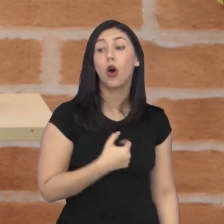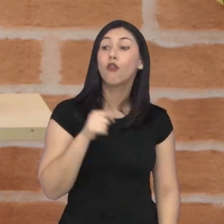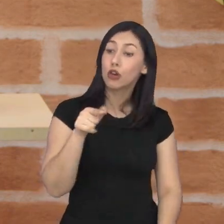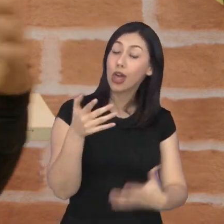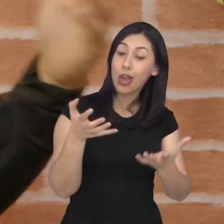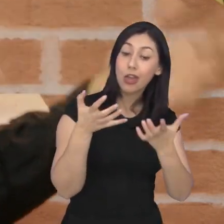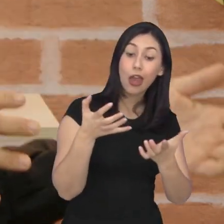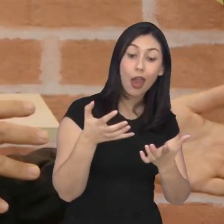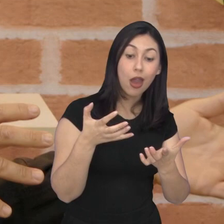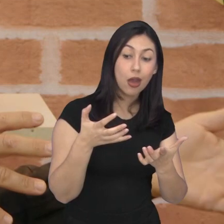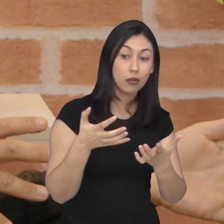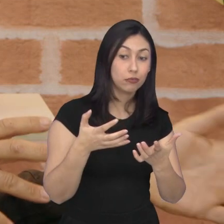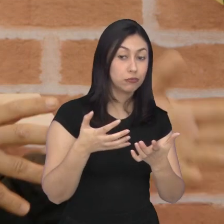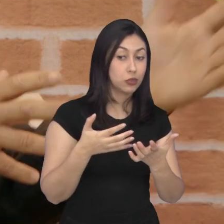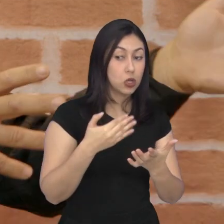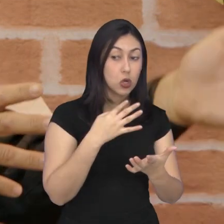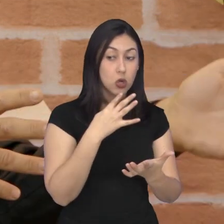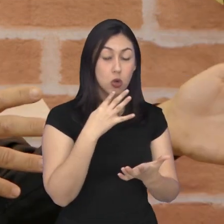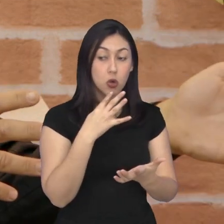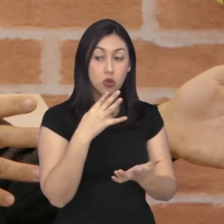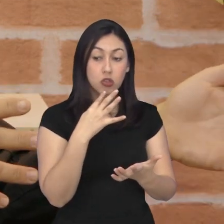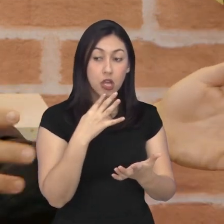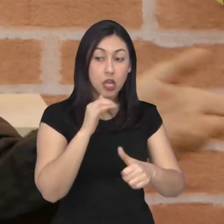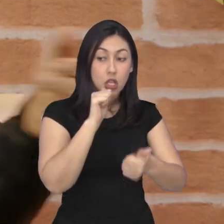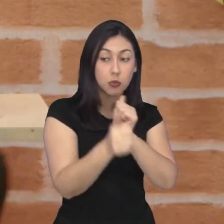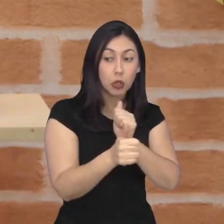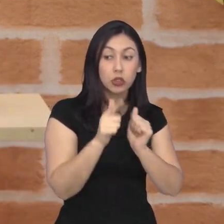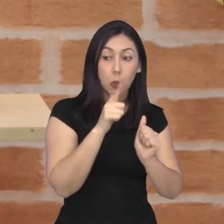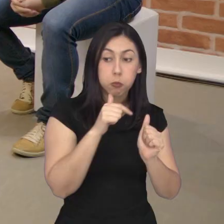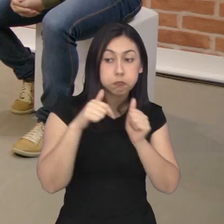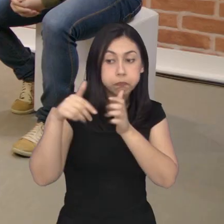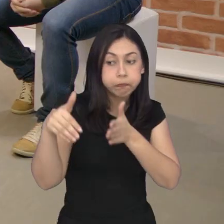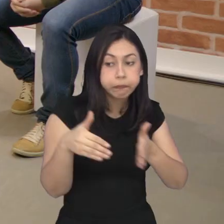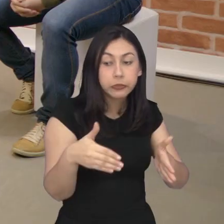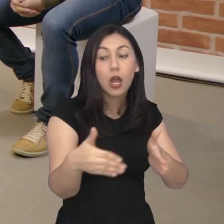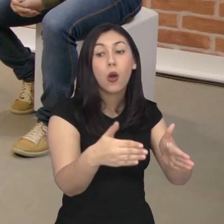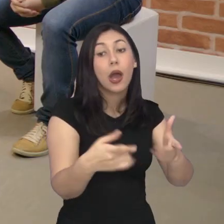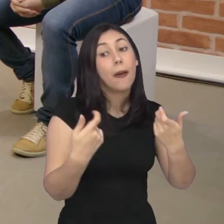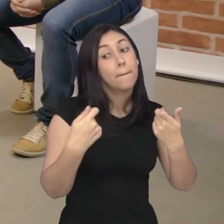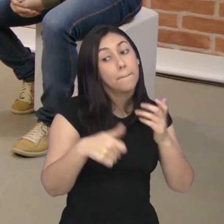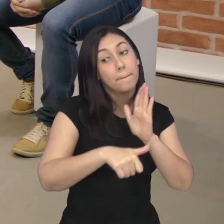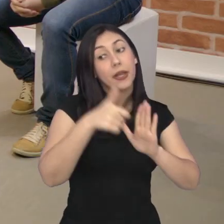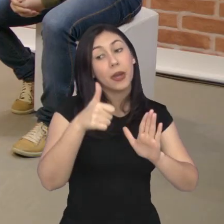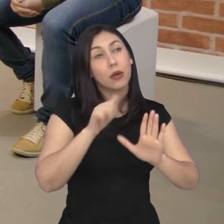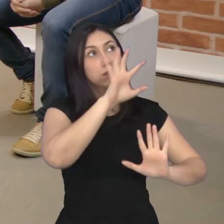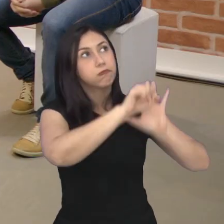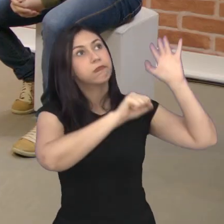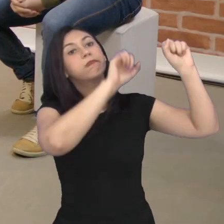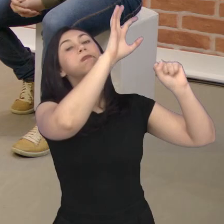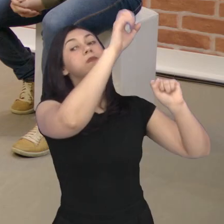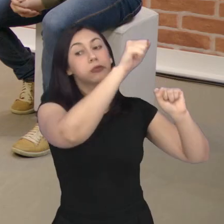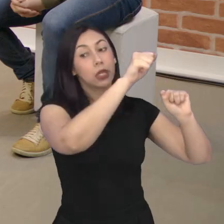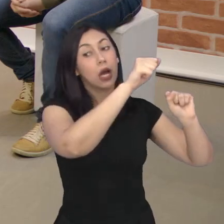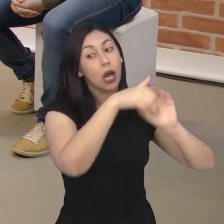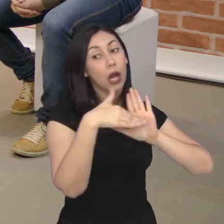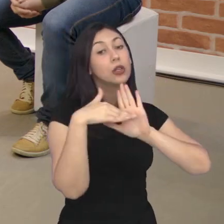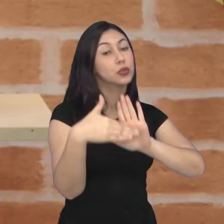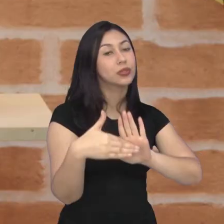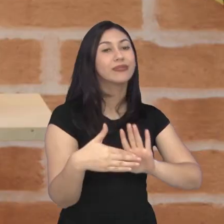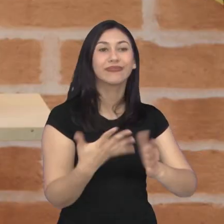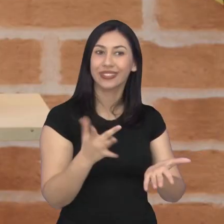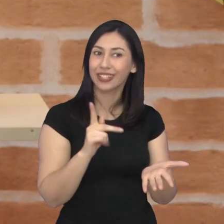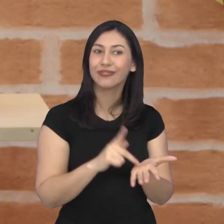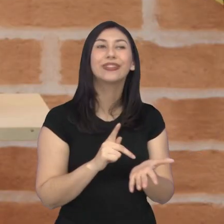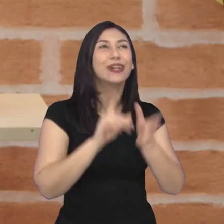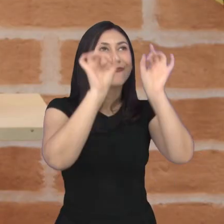muito importante eu desenvolver técnicas de escaladas, que é essa sensação de estar na parede, assim, parado no meio do nada, realmente é especial, não precisa